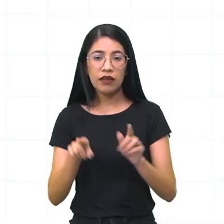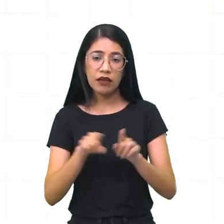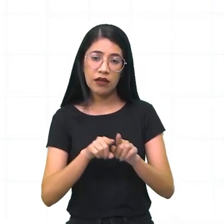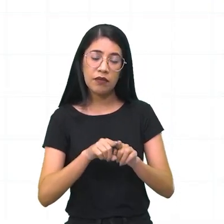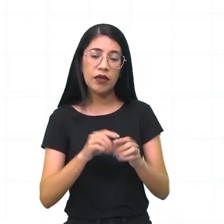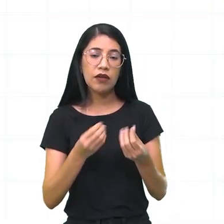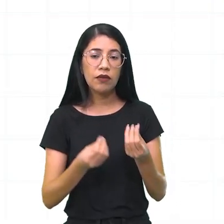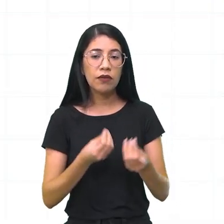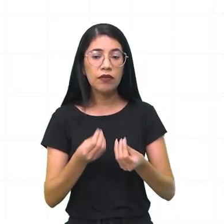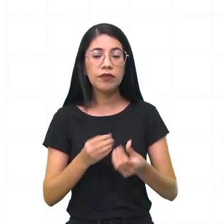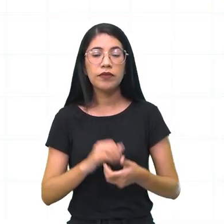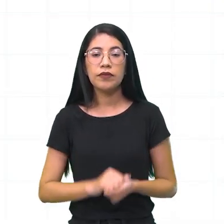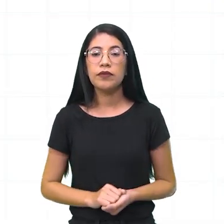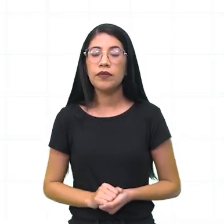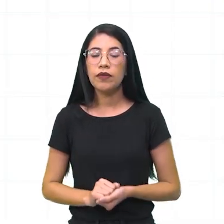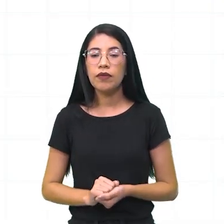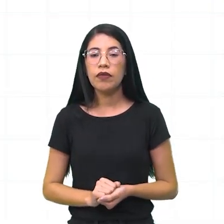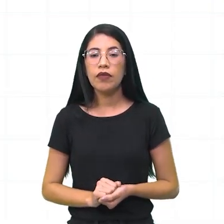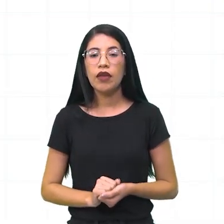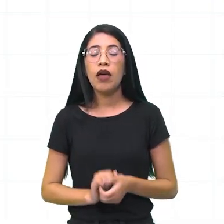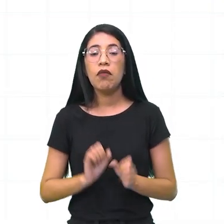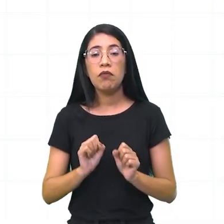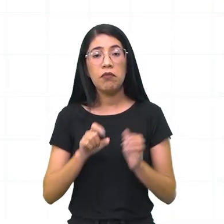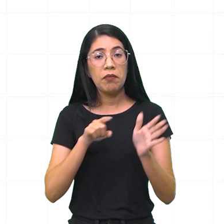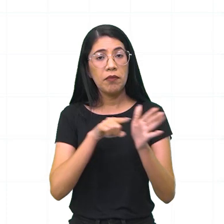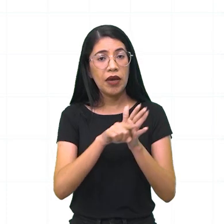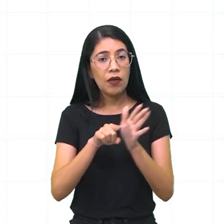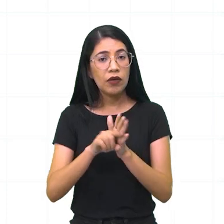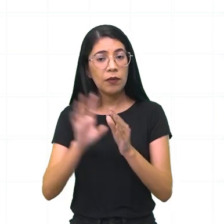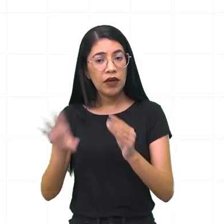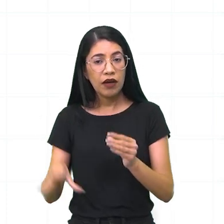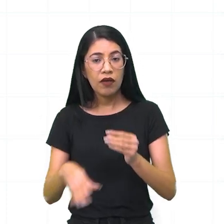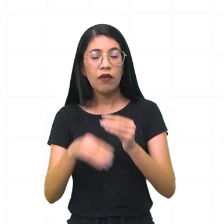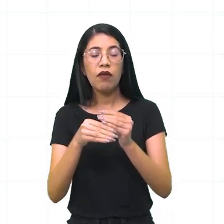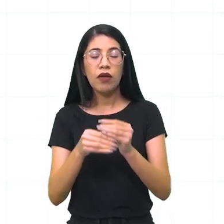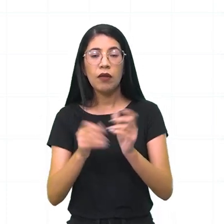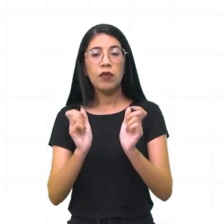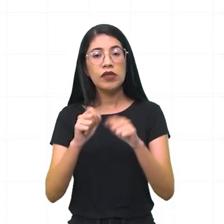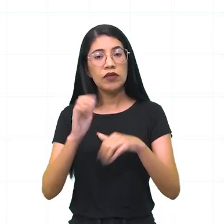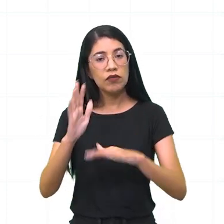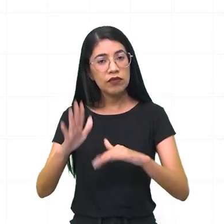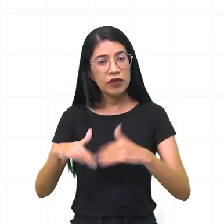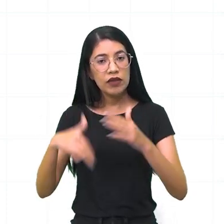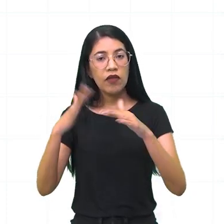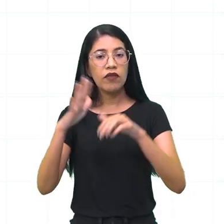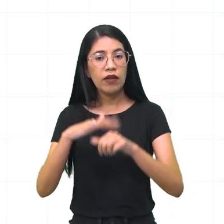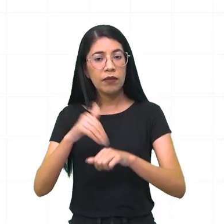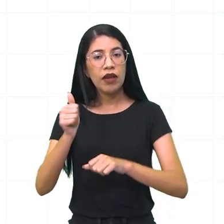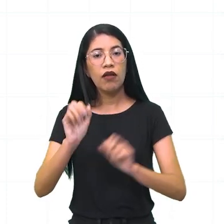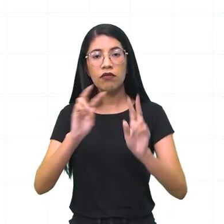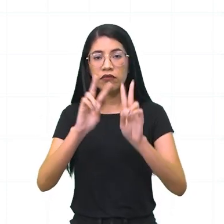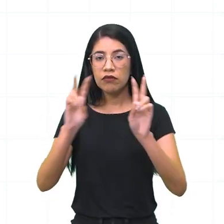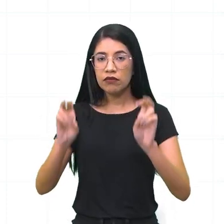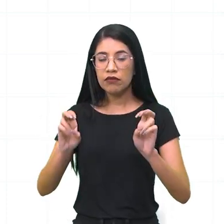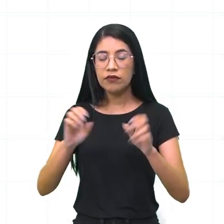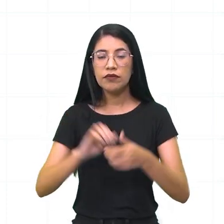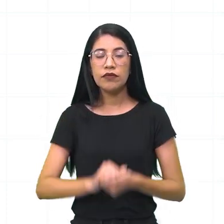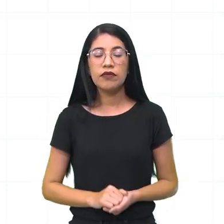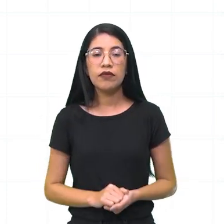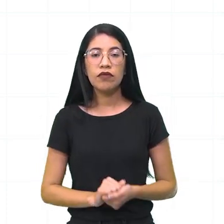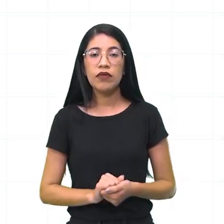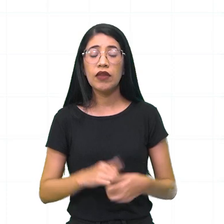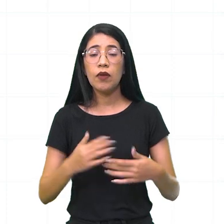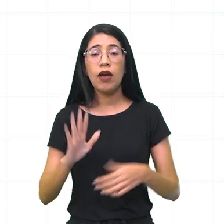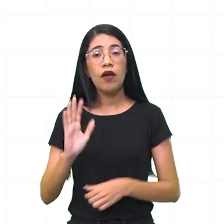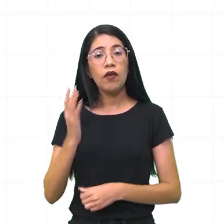Ele pode fazer perguntas que possam contribuir para o desenvolvimento do assunto. Geralmente é